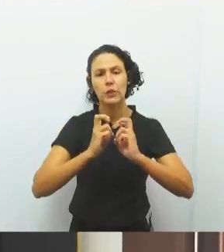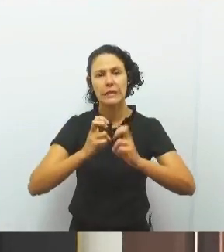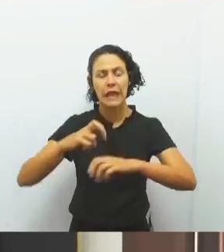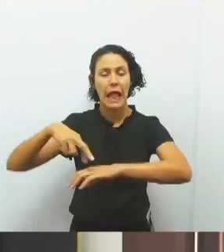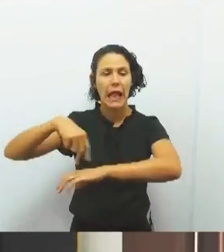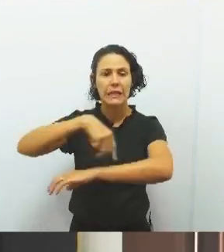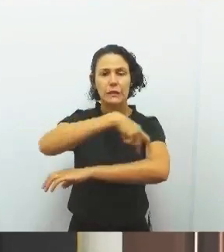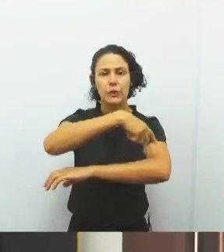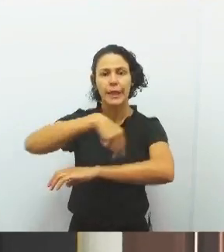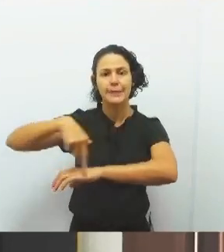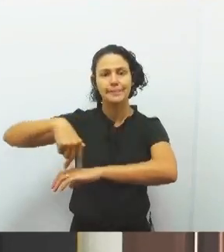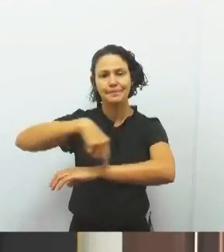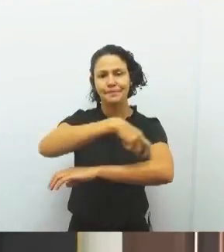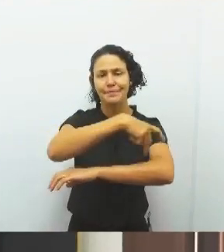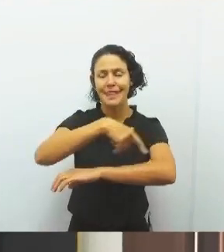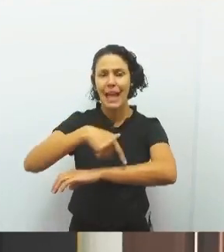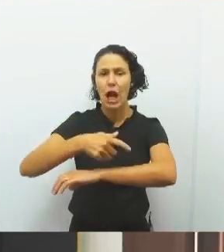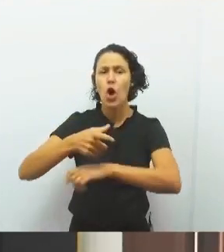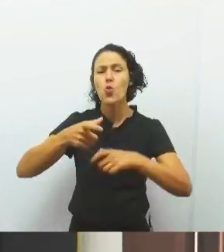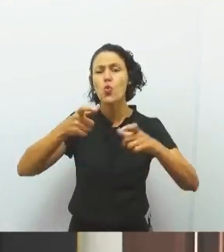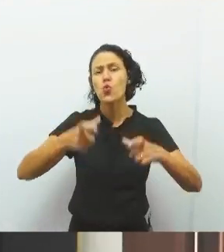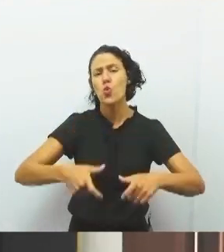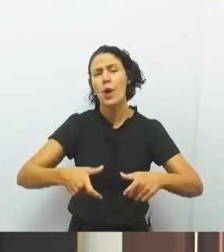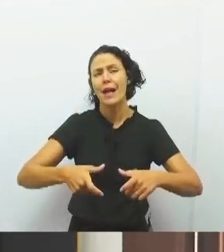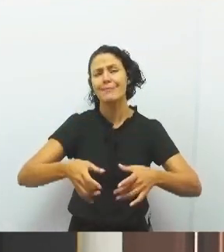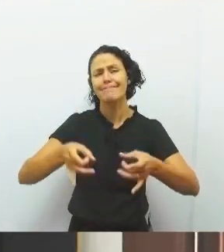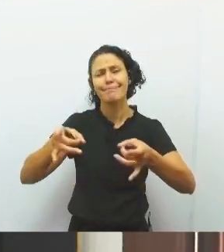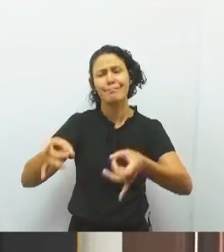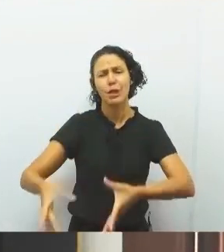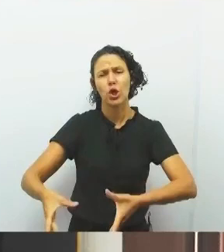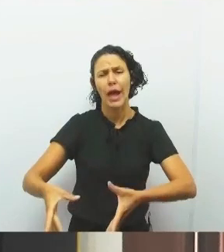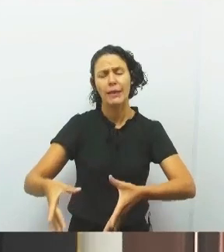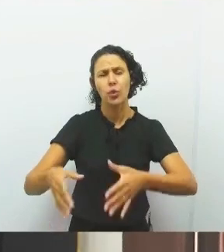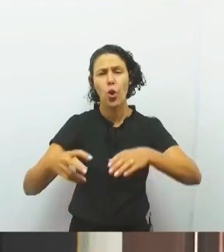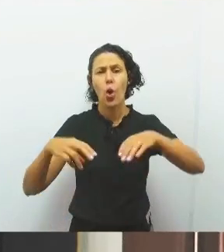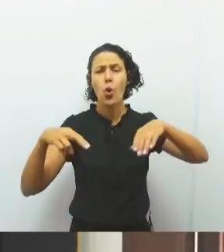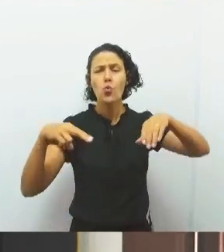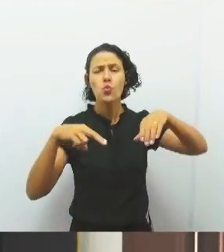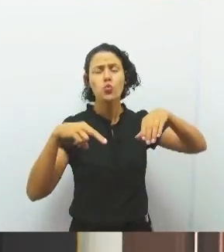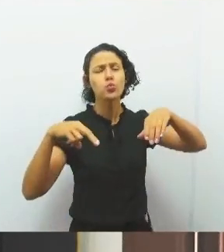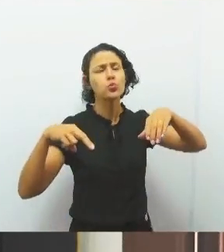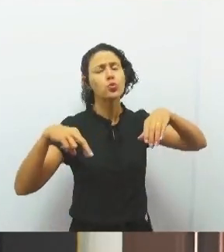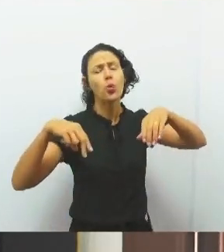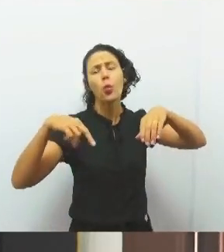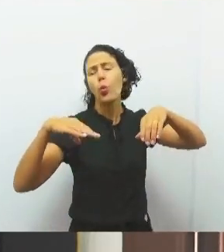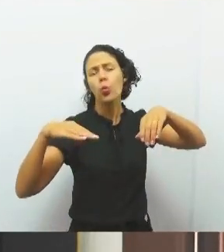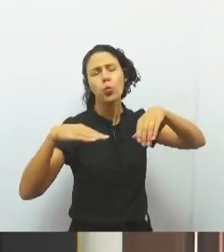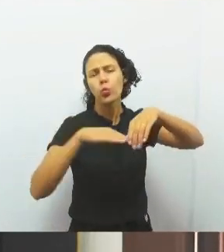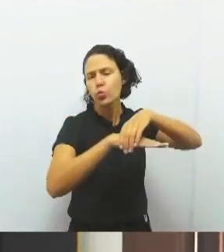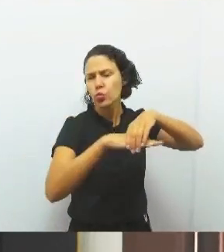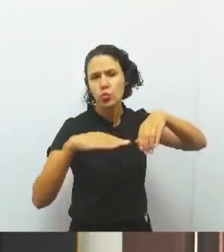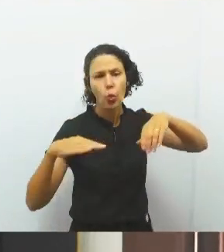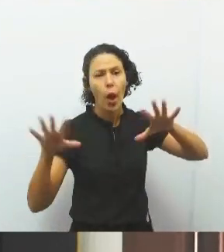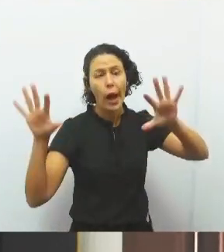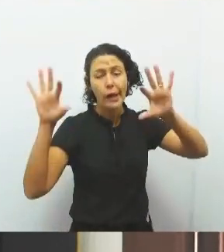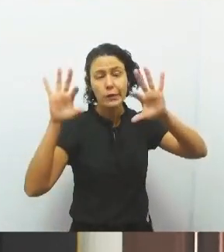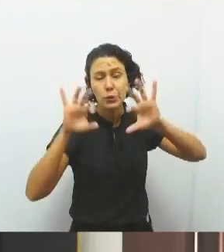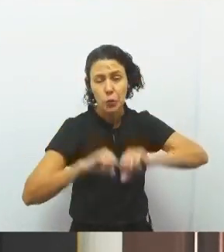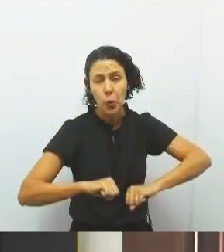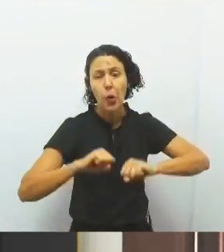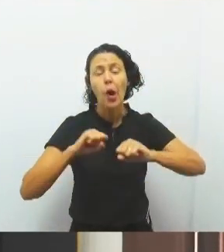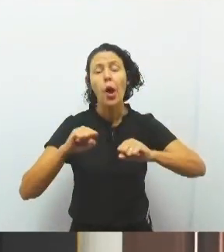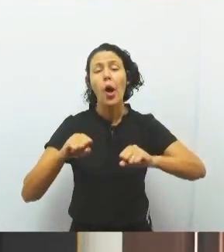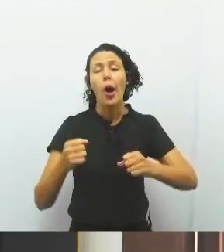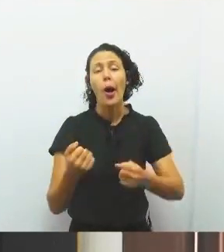abandonado o túnel tá escuro mato alto demais e aquele caminho é